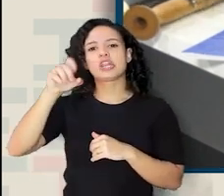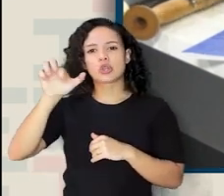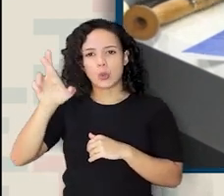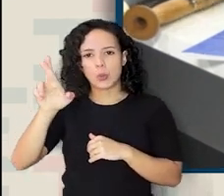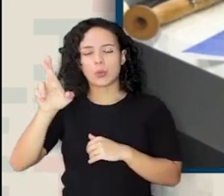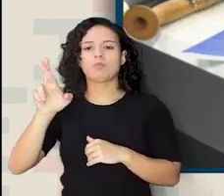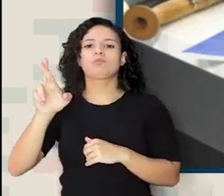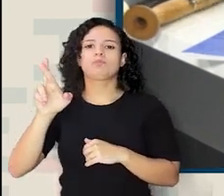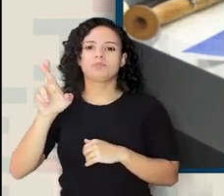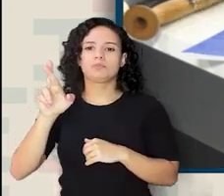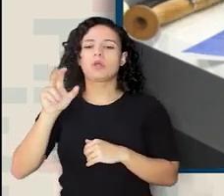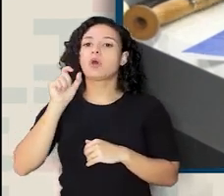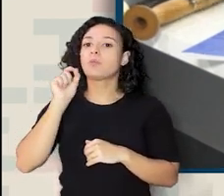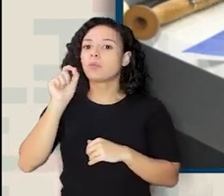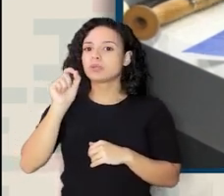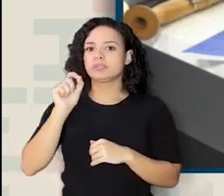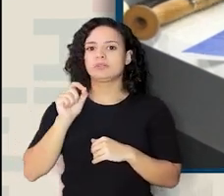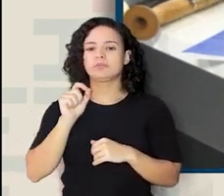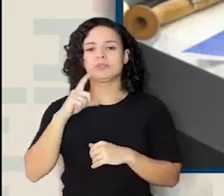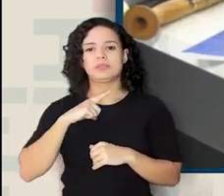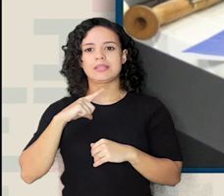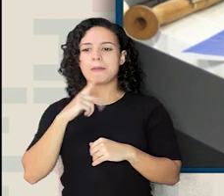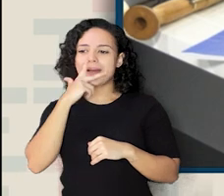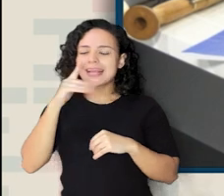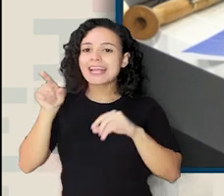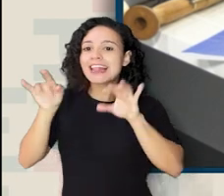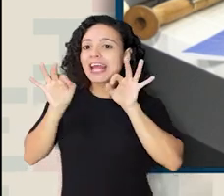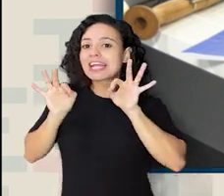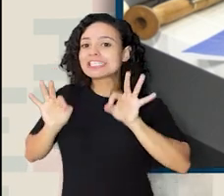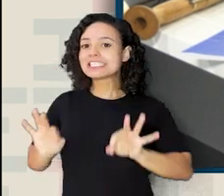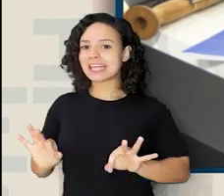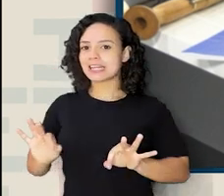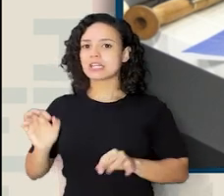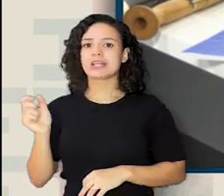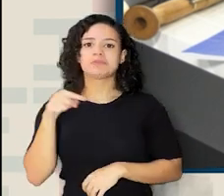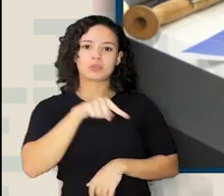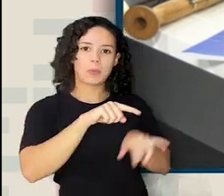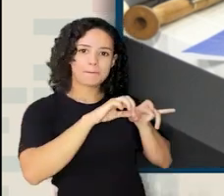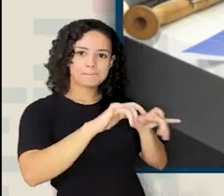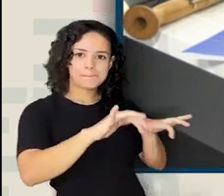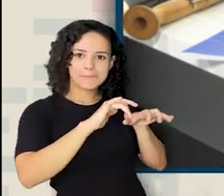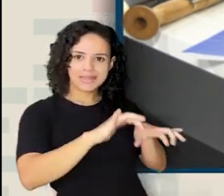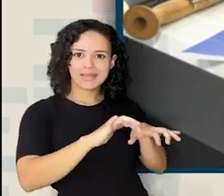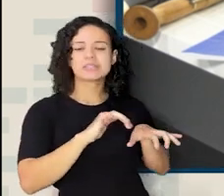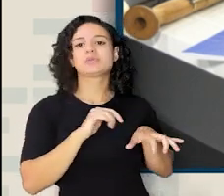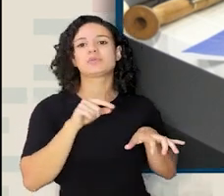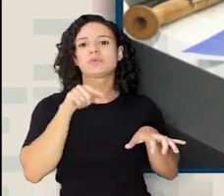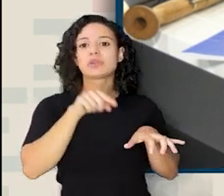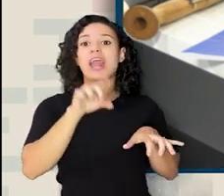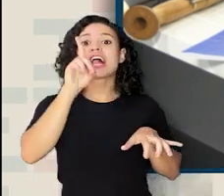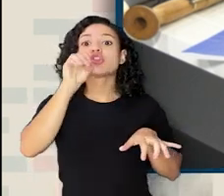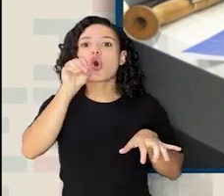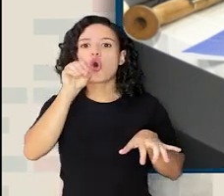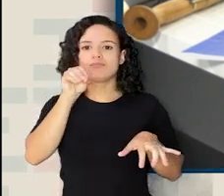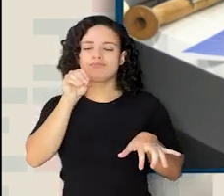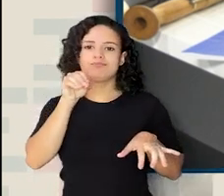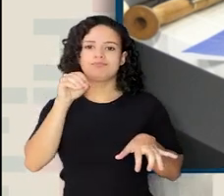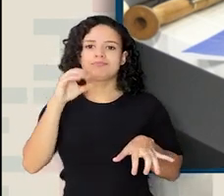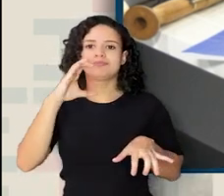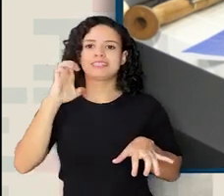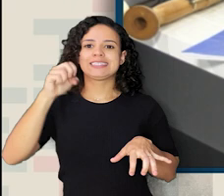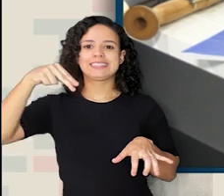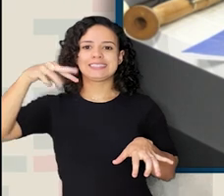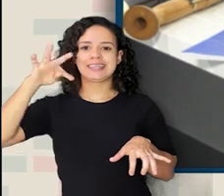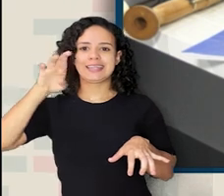flauta tenor digamos, o centro, a certinha, digamos, em relação ao piano, pelo menos, né? Que é o